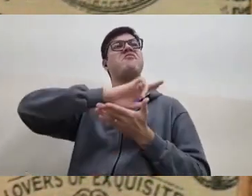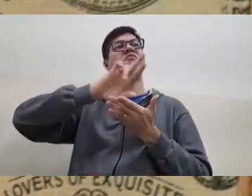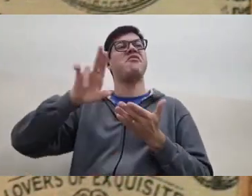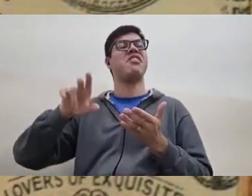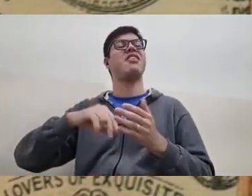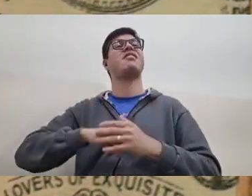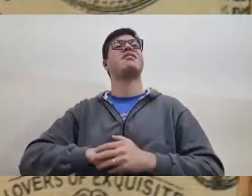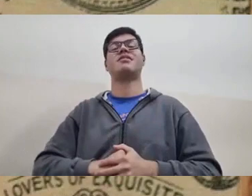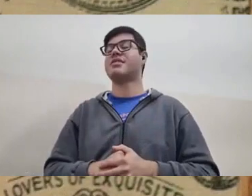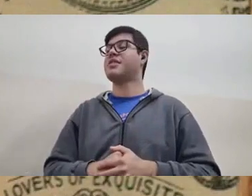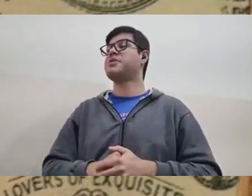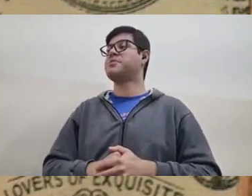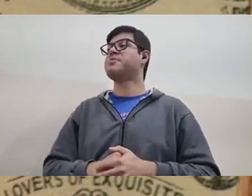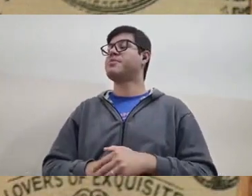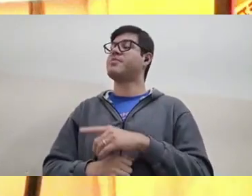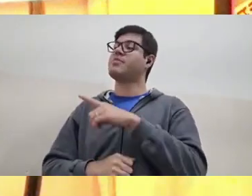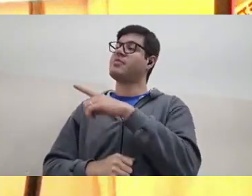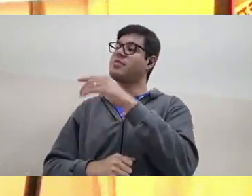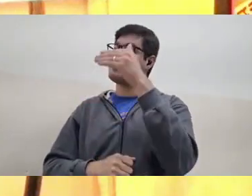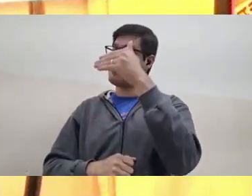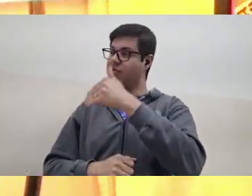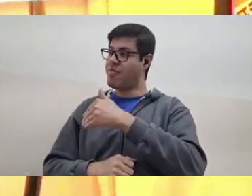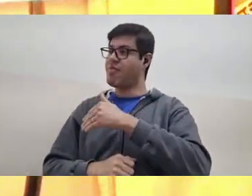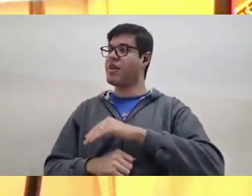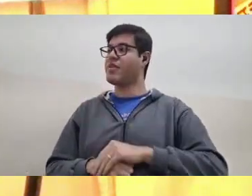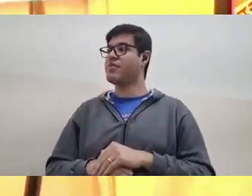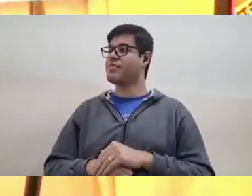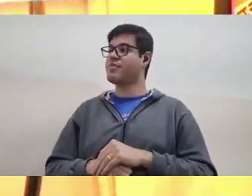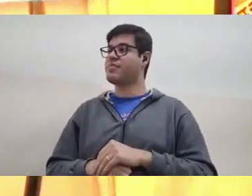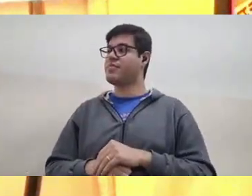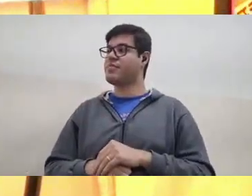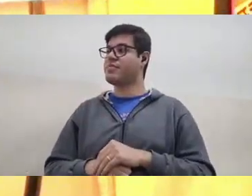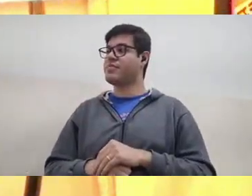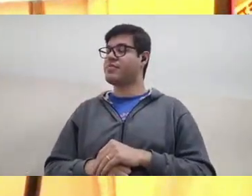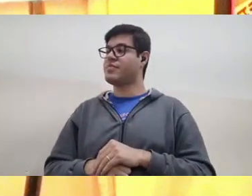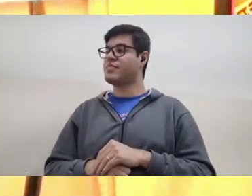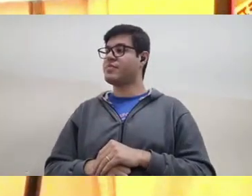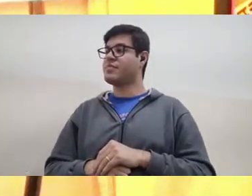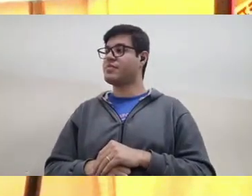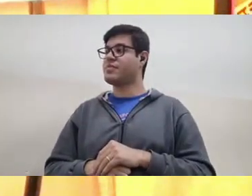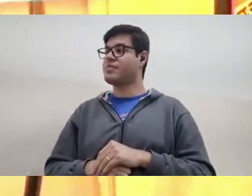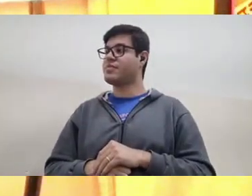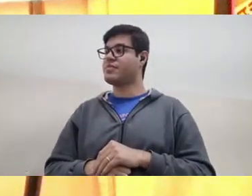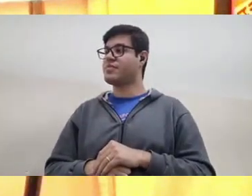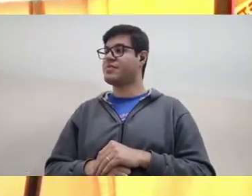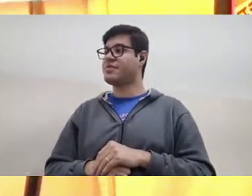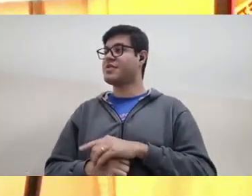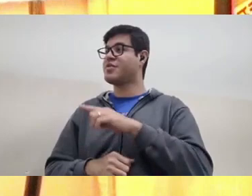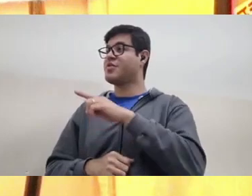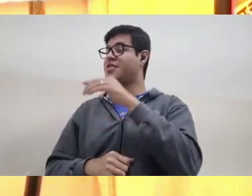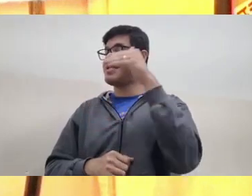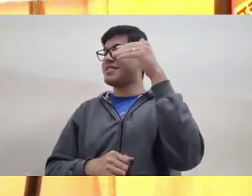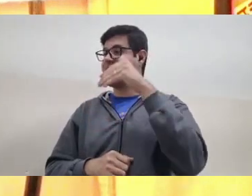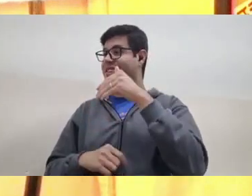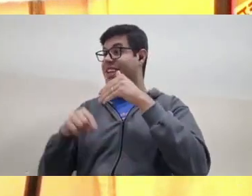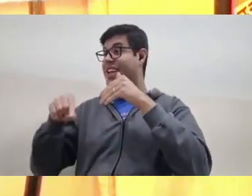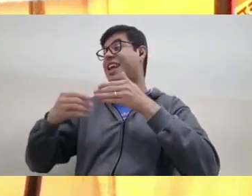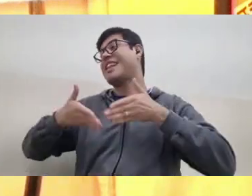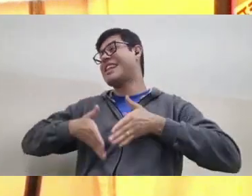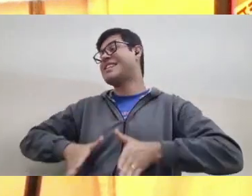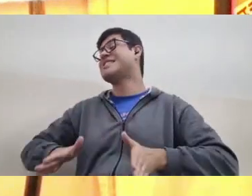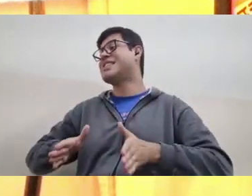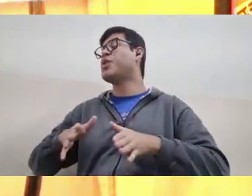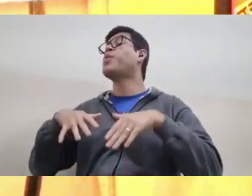você veio veio no mundo e não vou falar perguntar o ano que fica chato